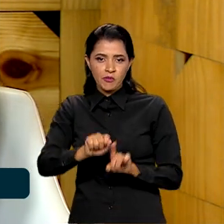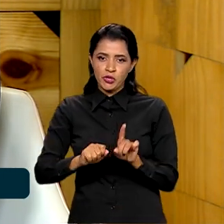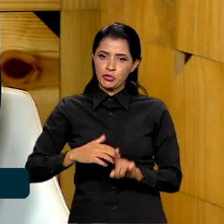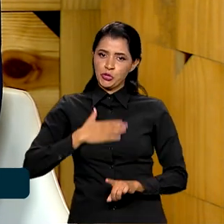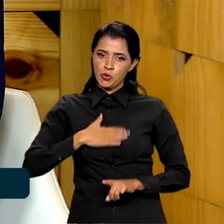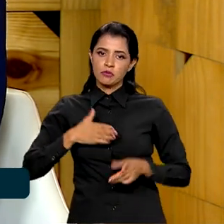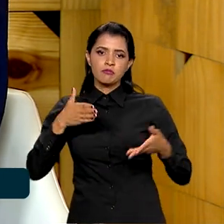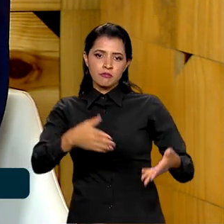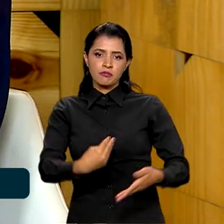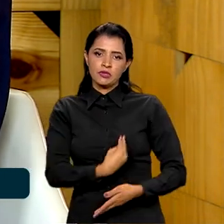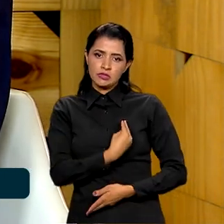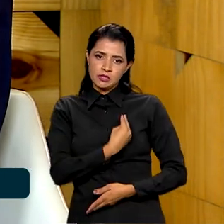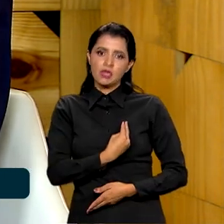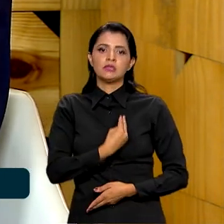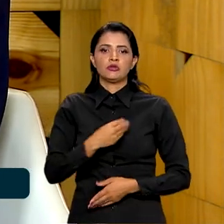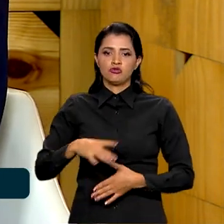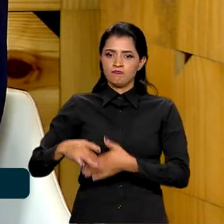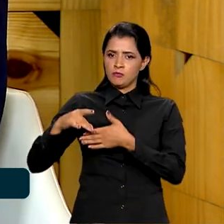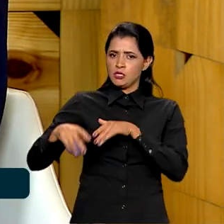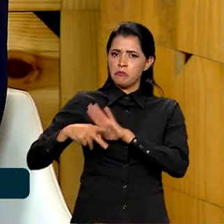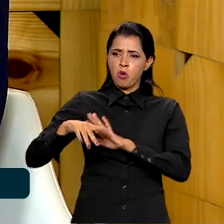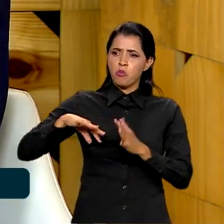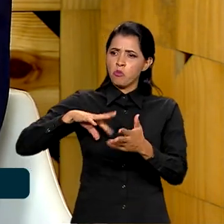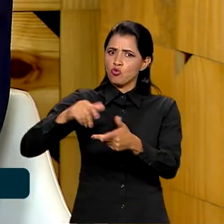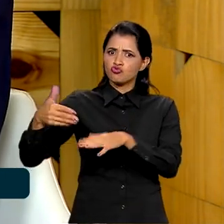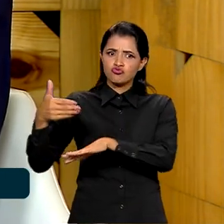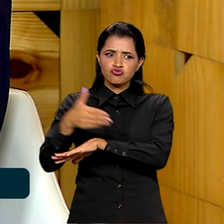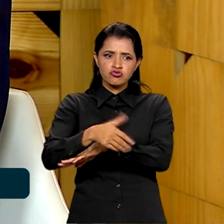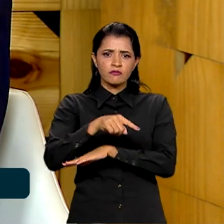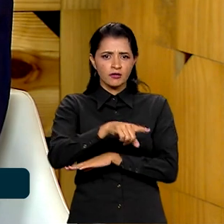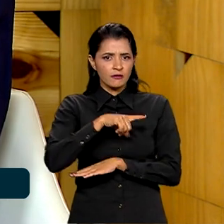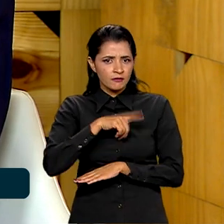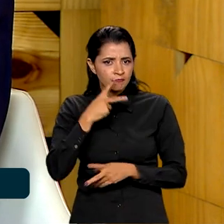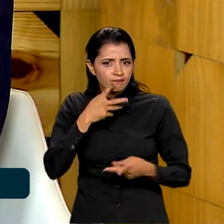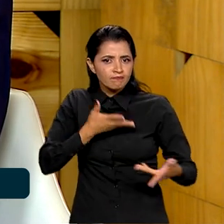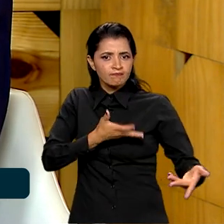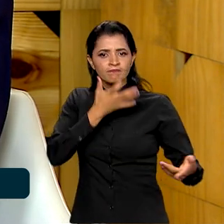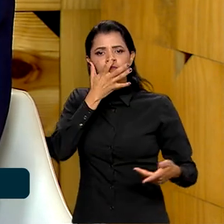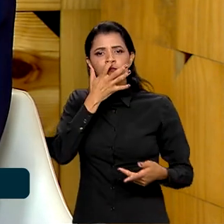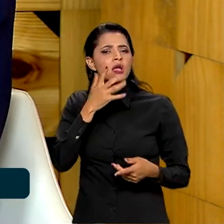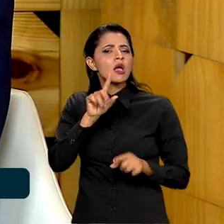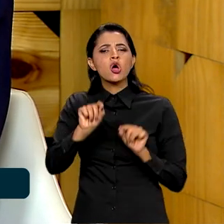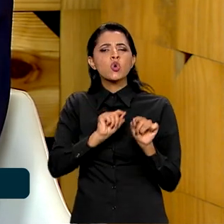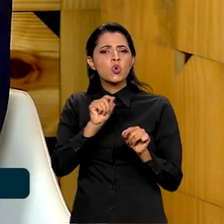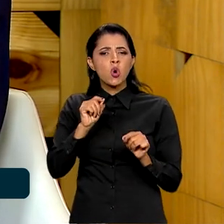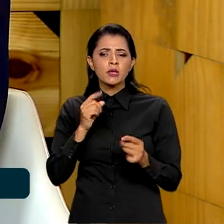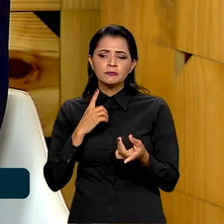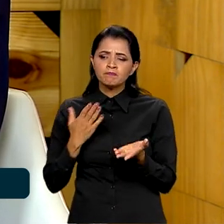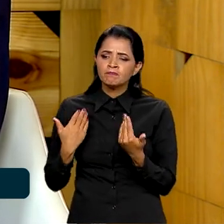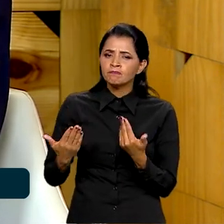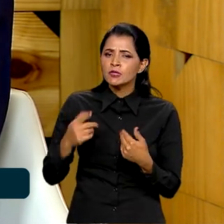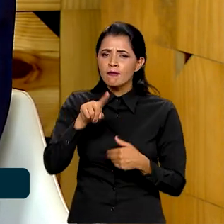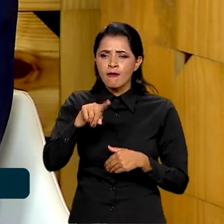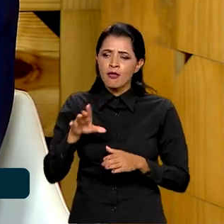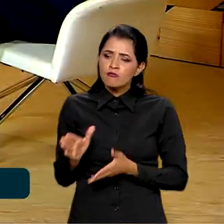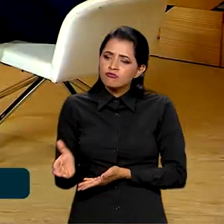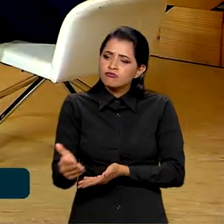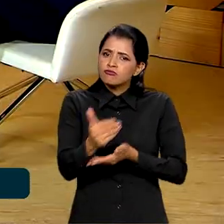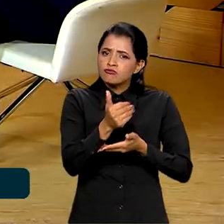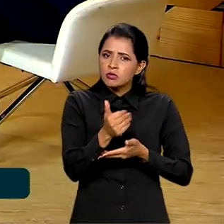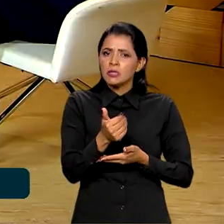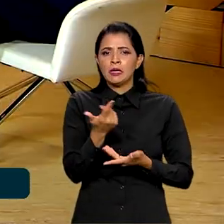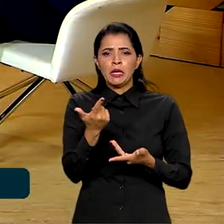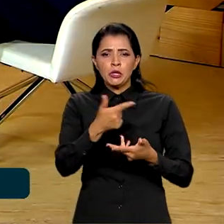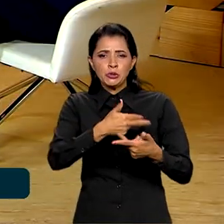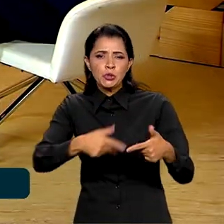de importantes lideranças mundiais. A ideia nos diálogos é reunir as demandas do povo que vive